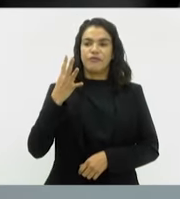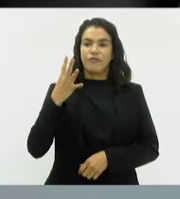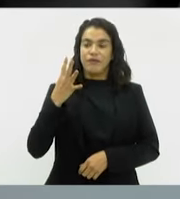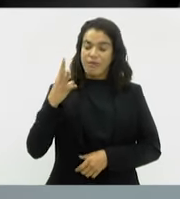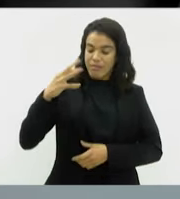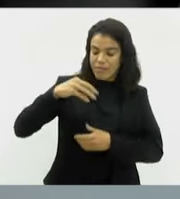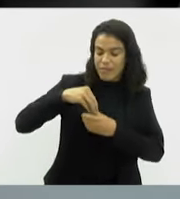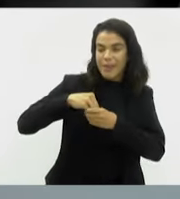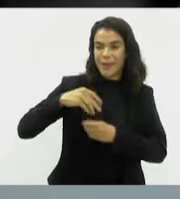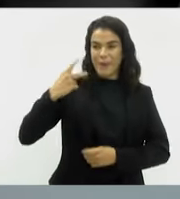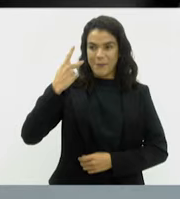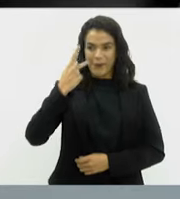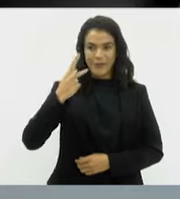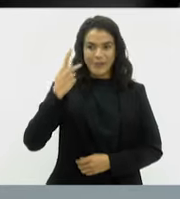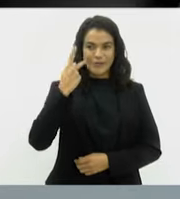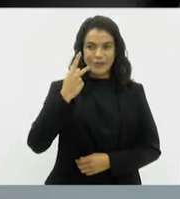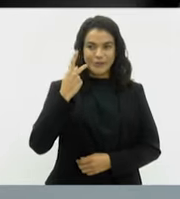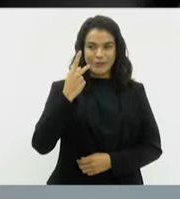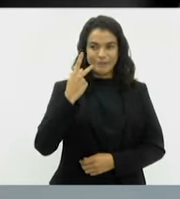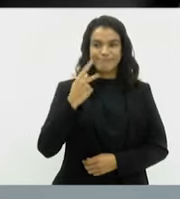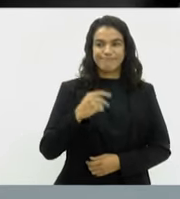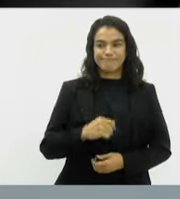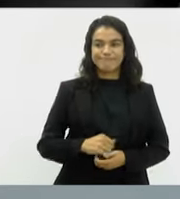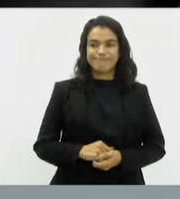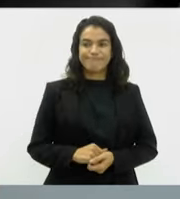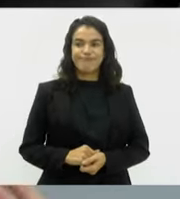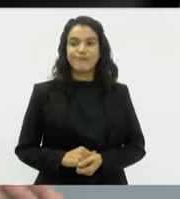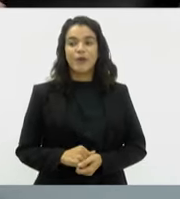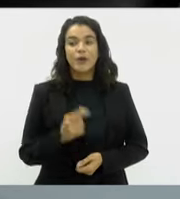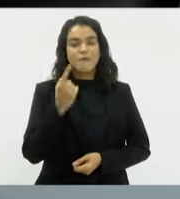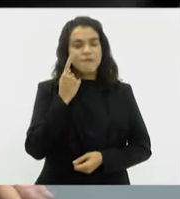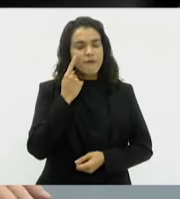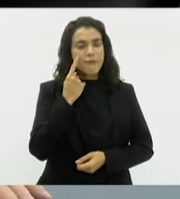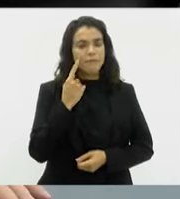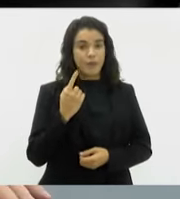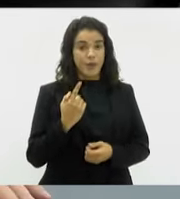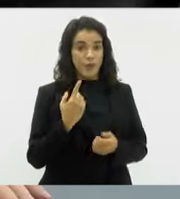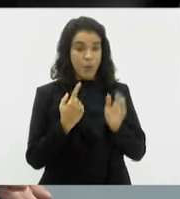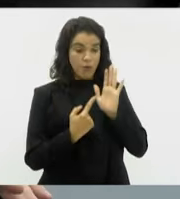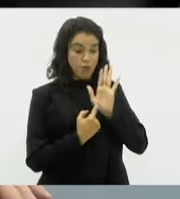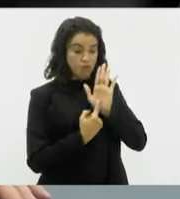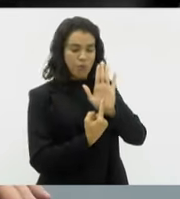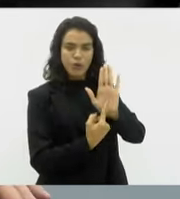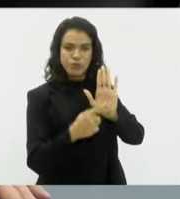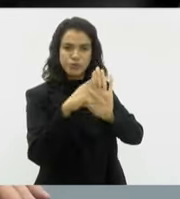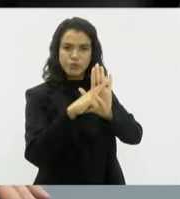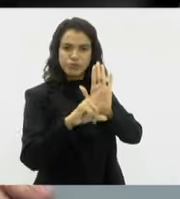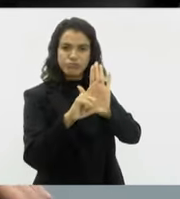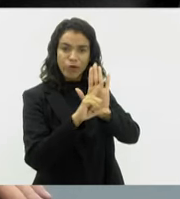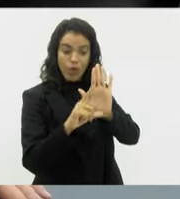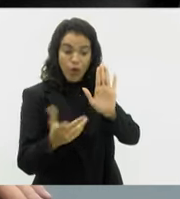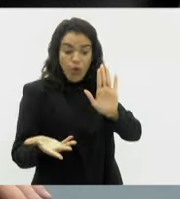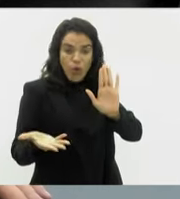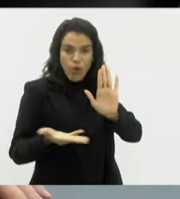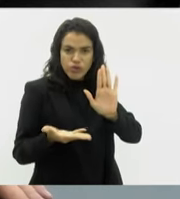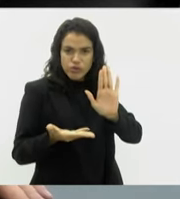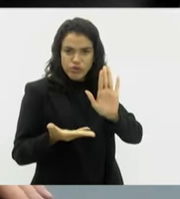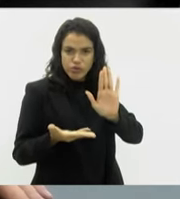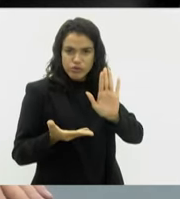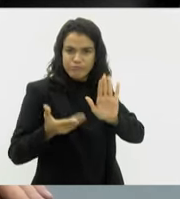política. Né? Na política. Porque, veja bem, eu apresento um projeto de lei, hoje,